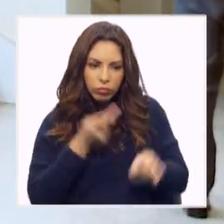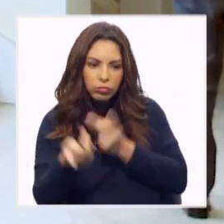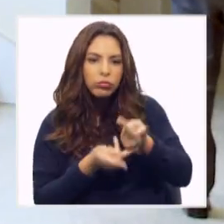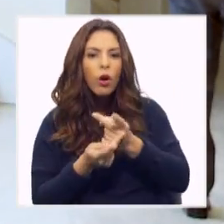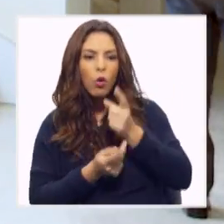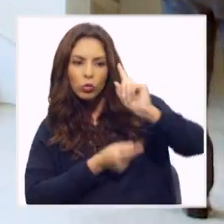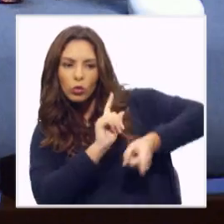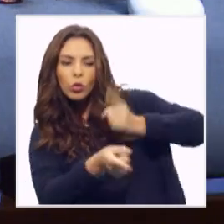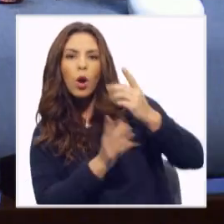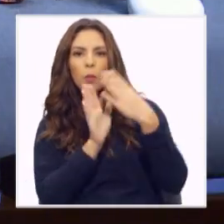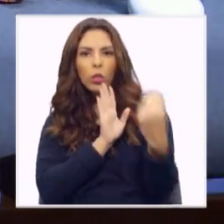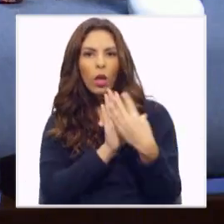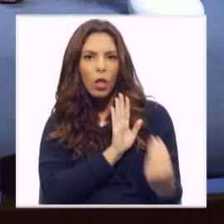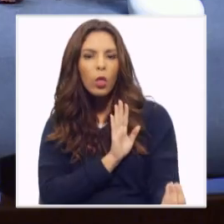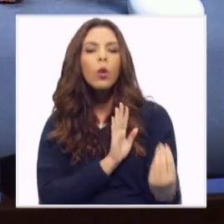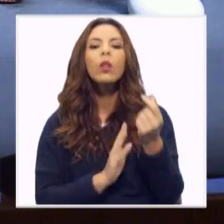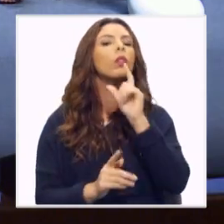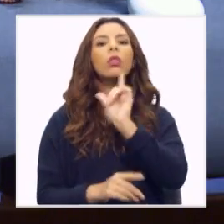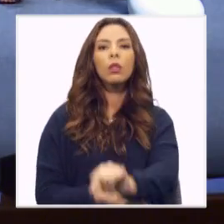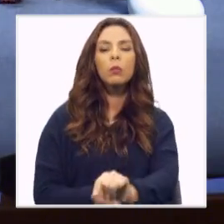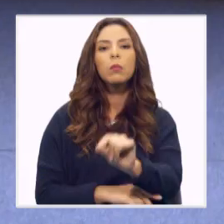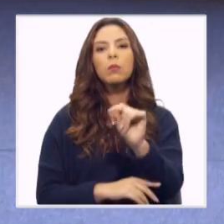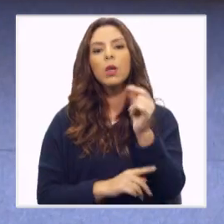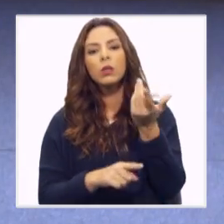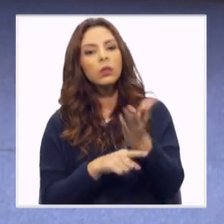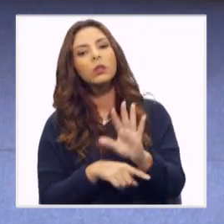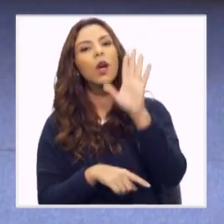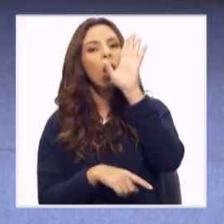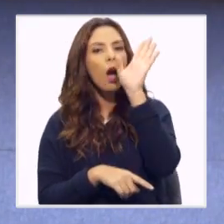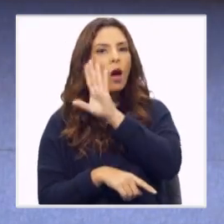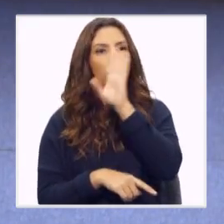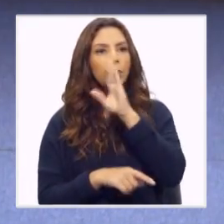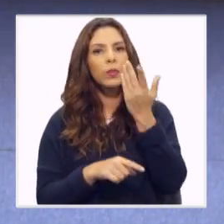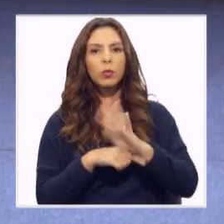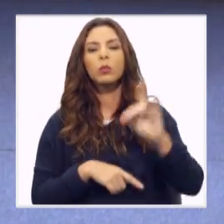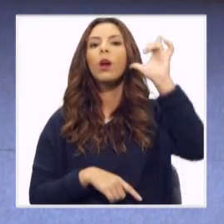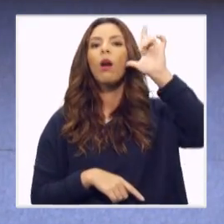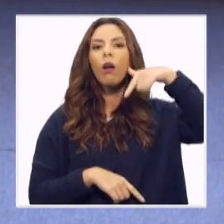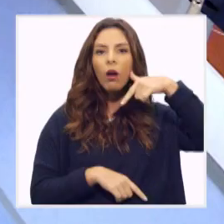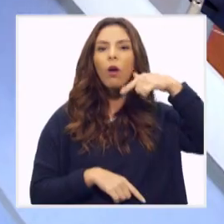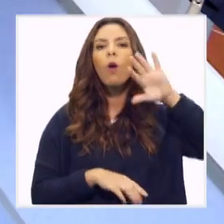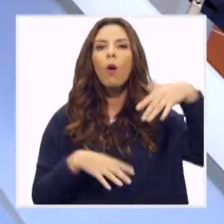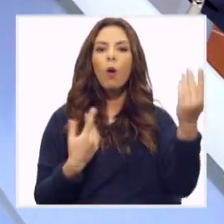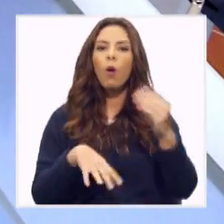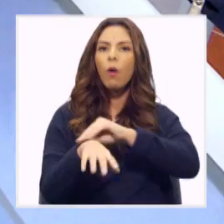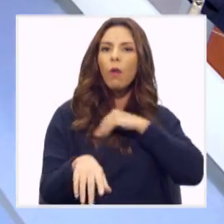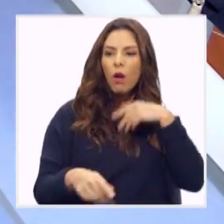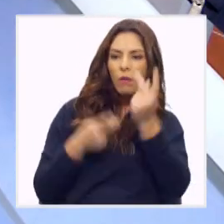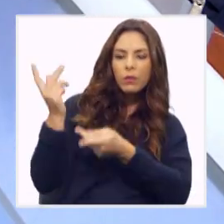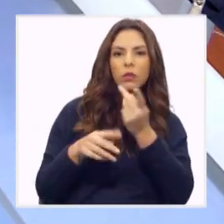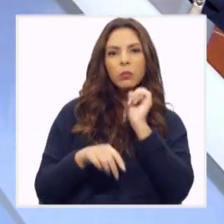descobrir tendências, substituir determinadas funções que exigem inteligência humana, como, por exemplo, num call center ou em diagnóstico